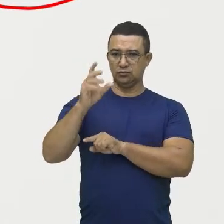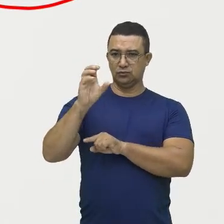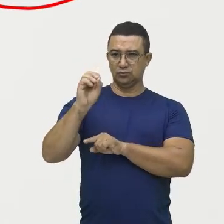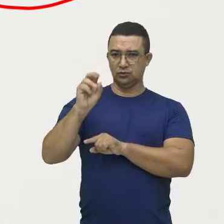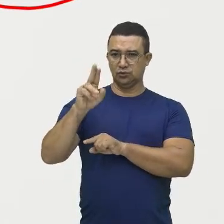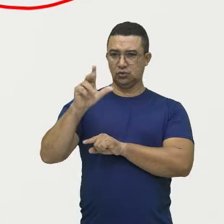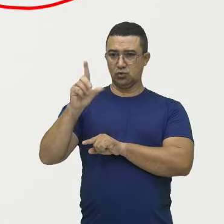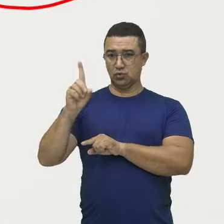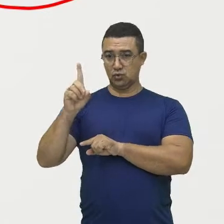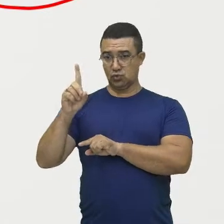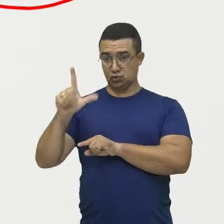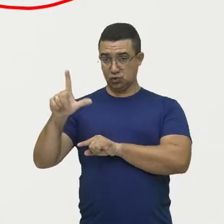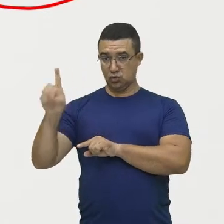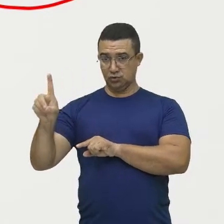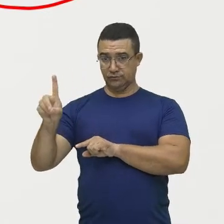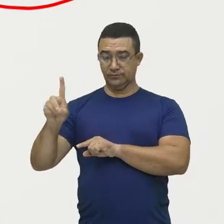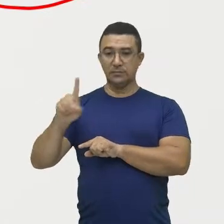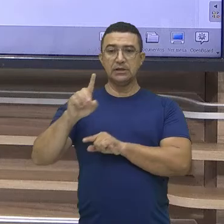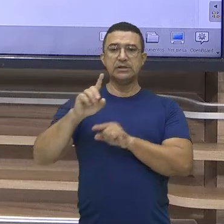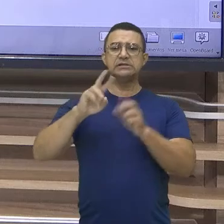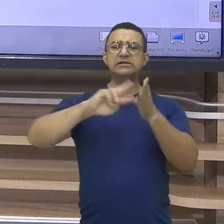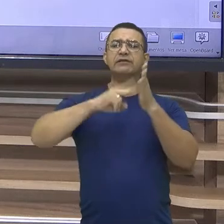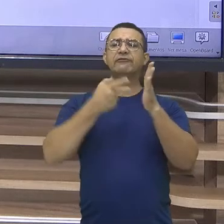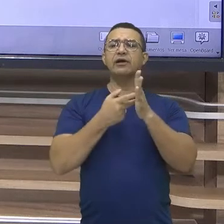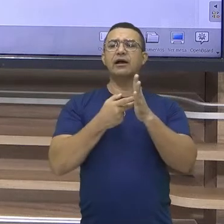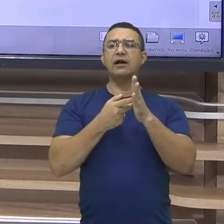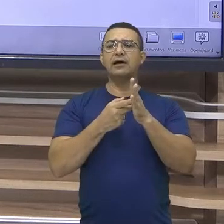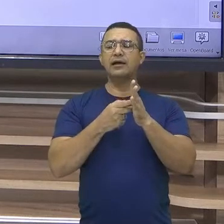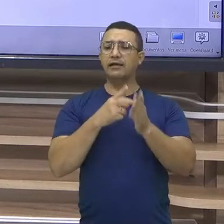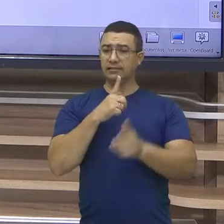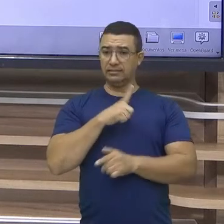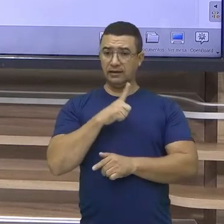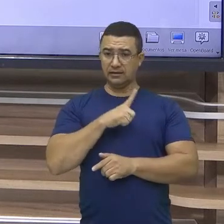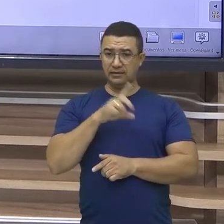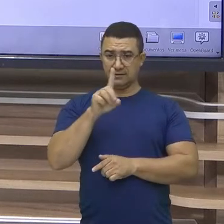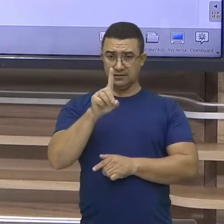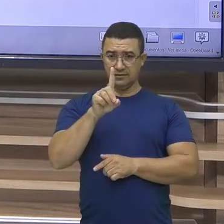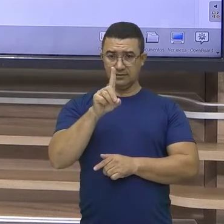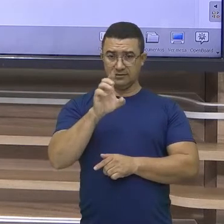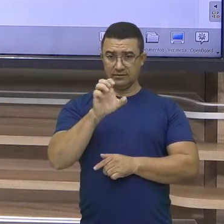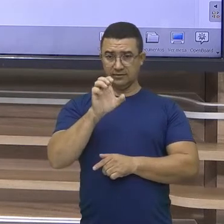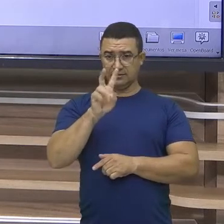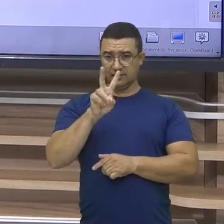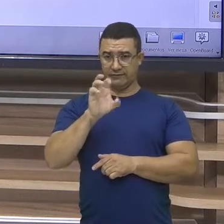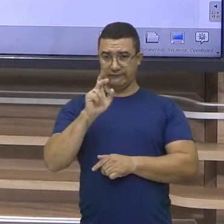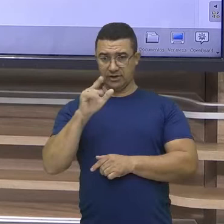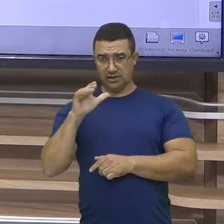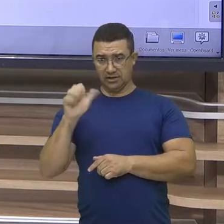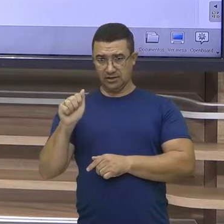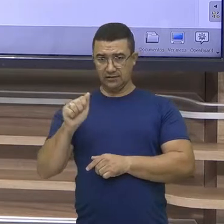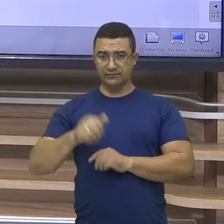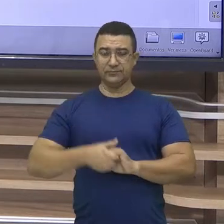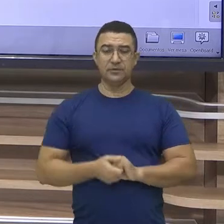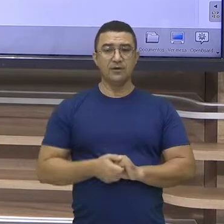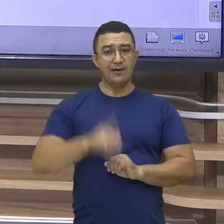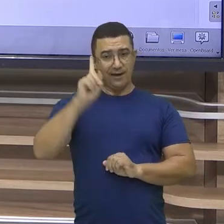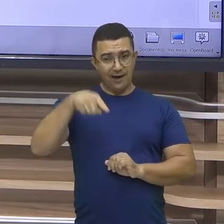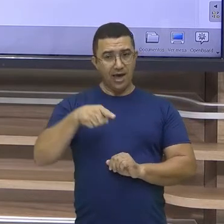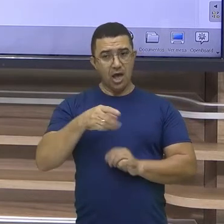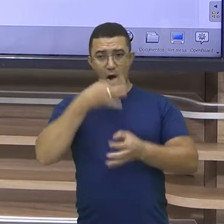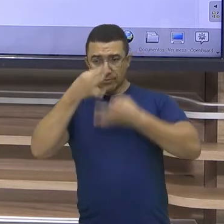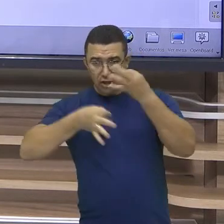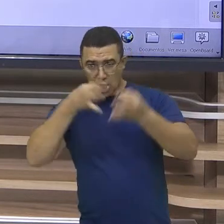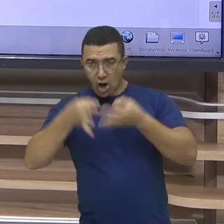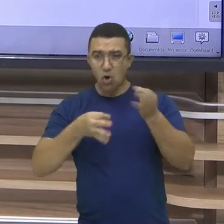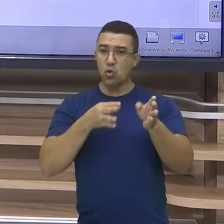tradução, do significado dele, que é deveria, então já dá uma ideia de que nós utilizamos ele para dar conselhos, não é